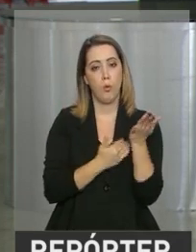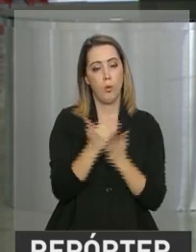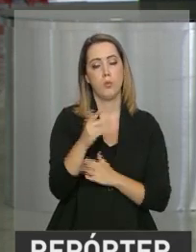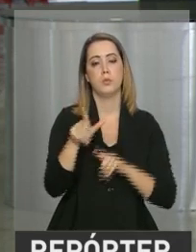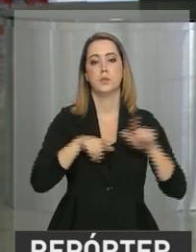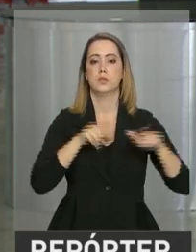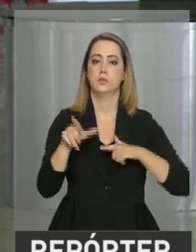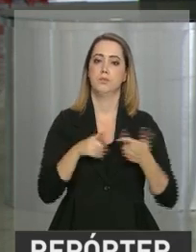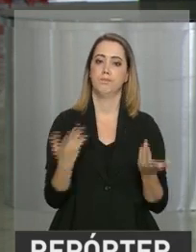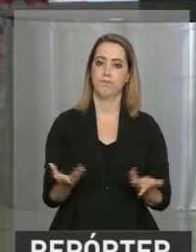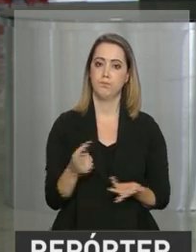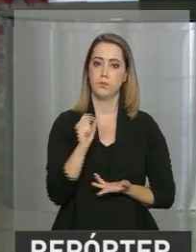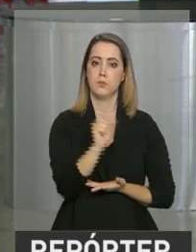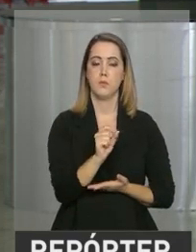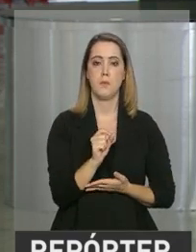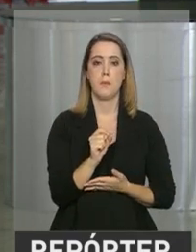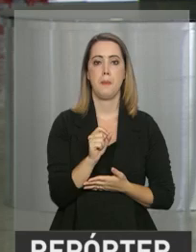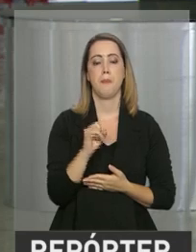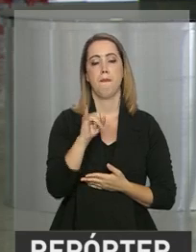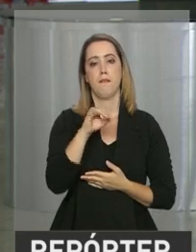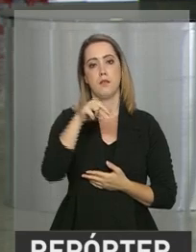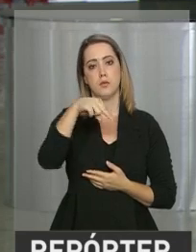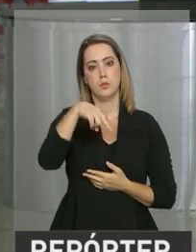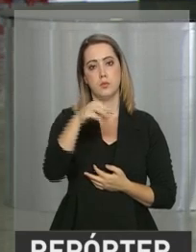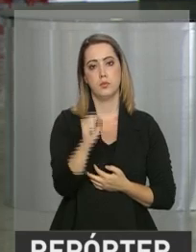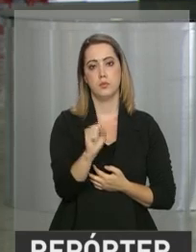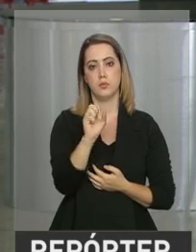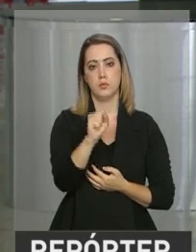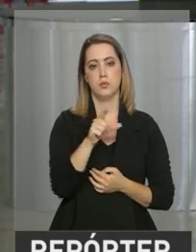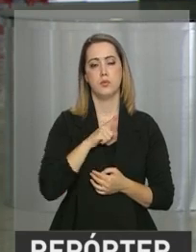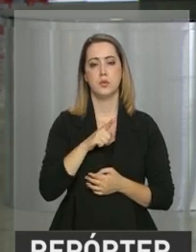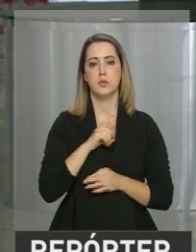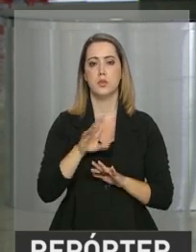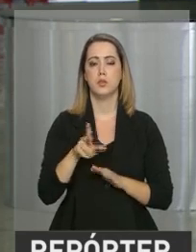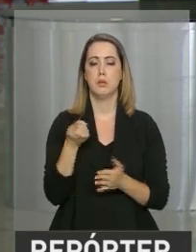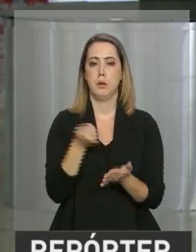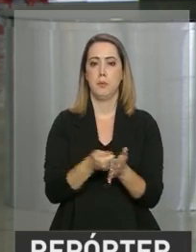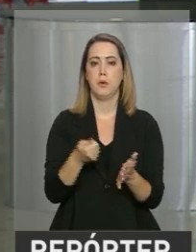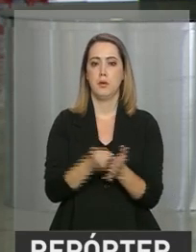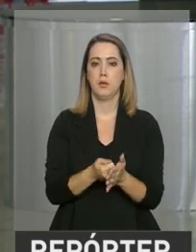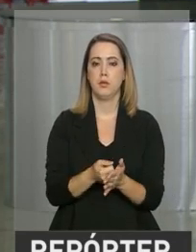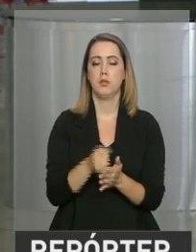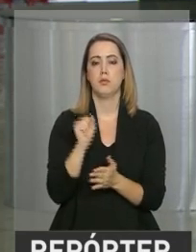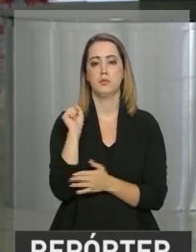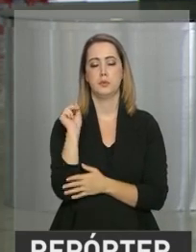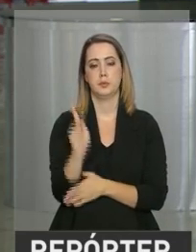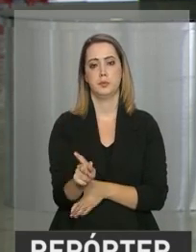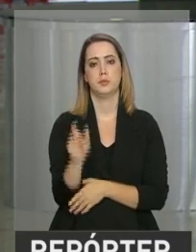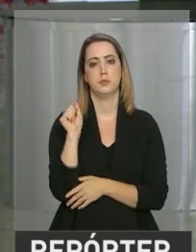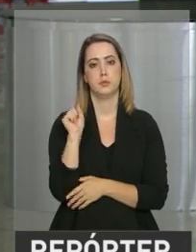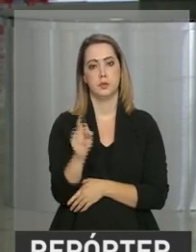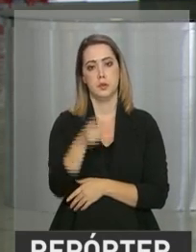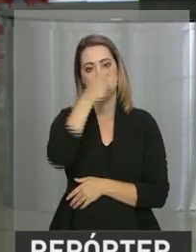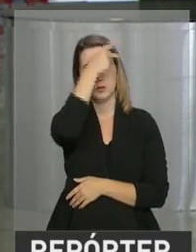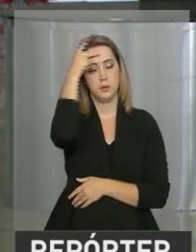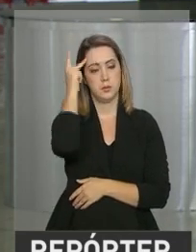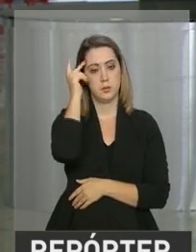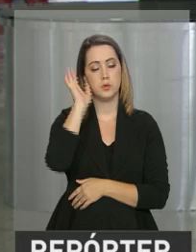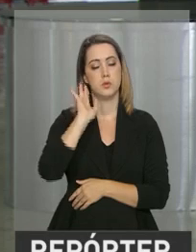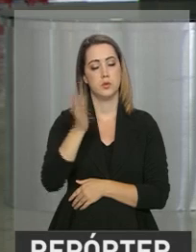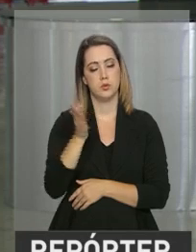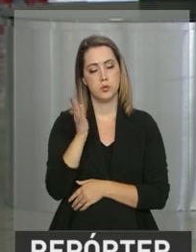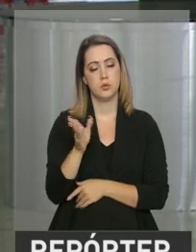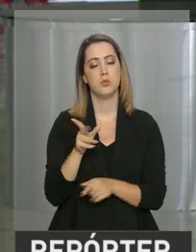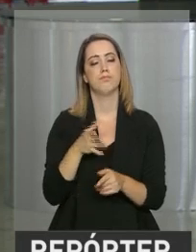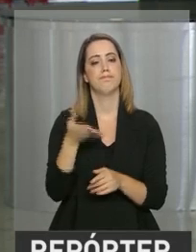pelo princípio da Previdência Social no Brasil, tem de custear a aposentadoria daqueles que já